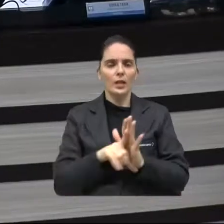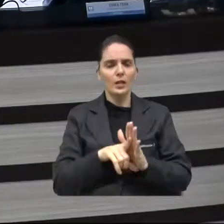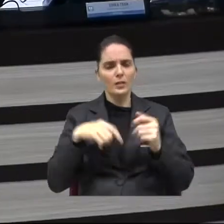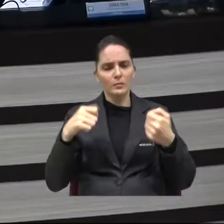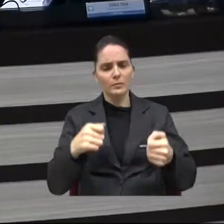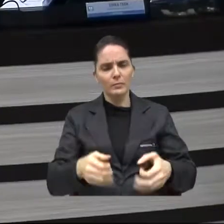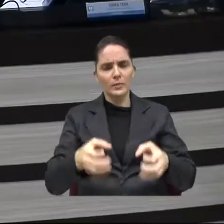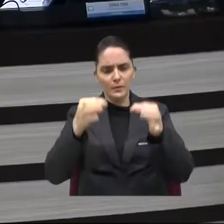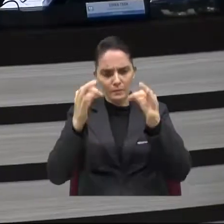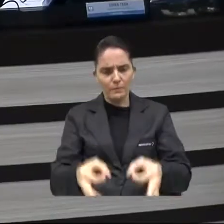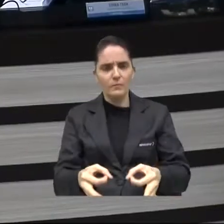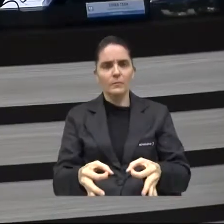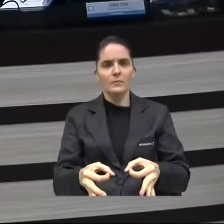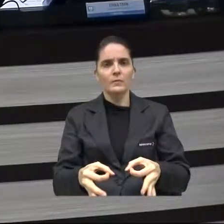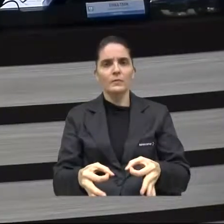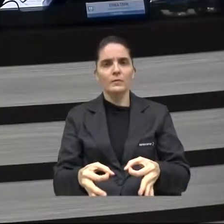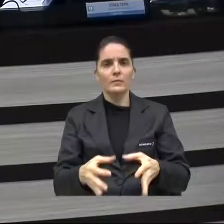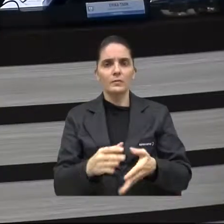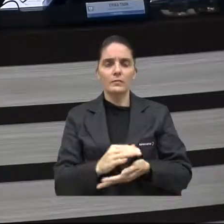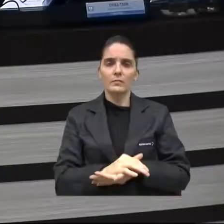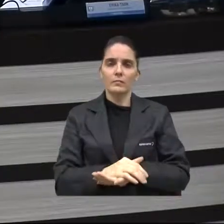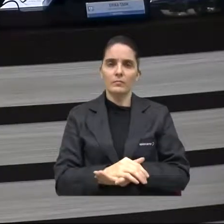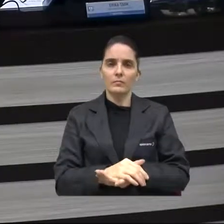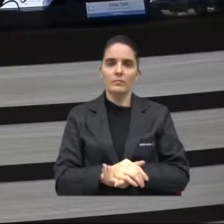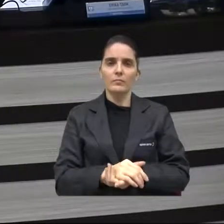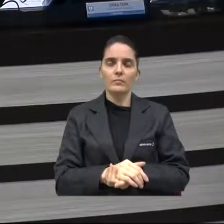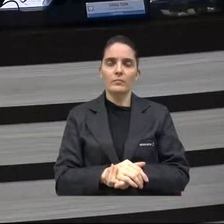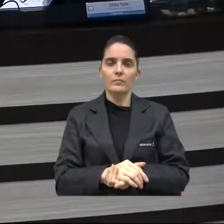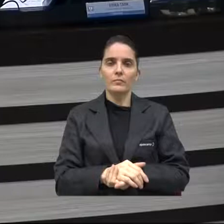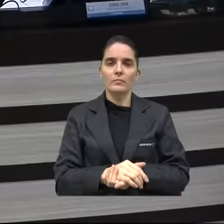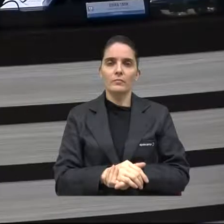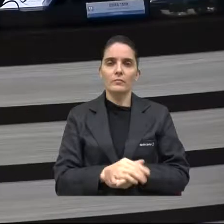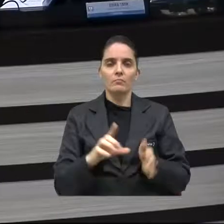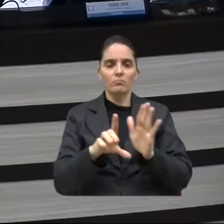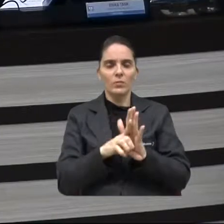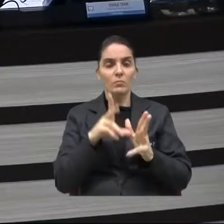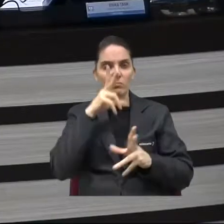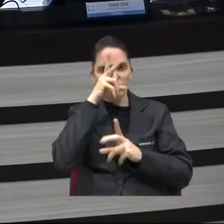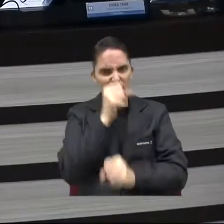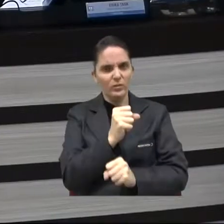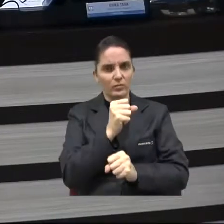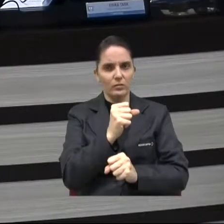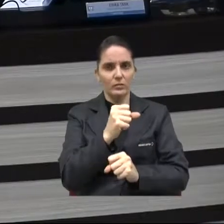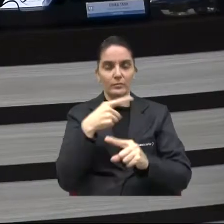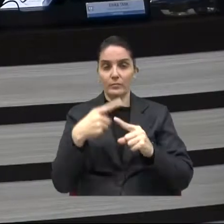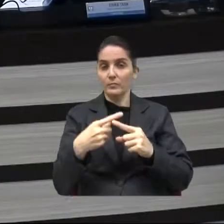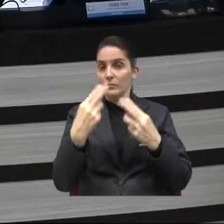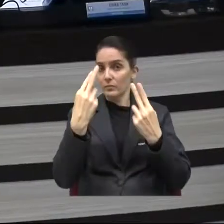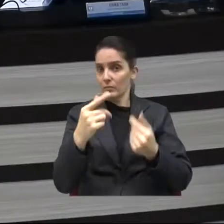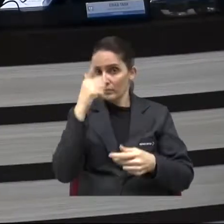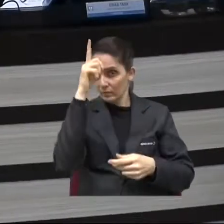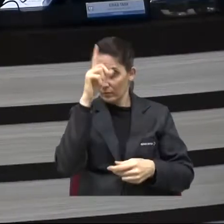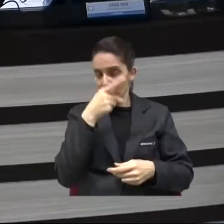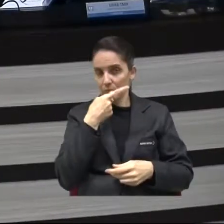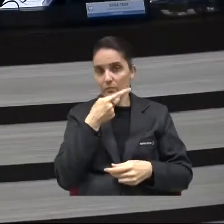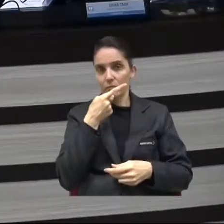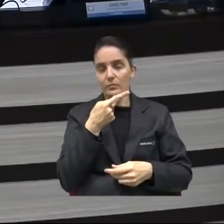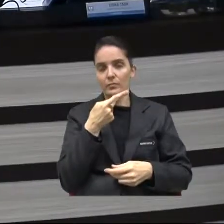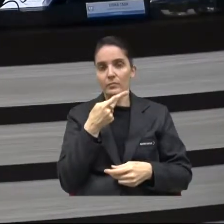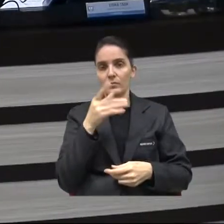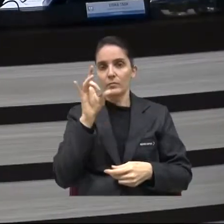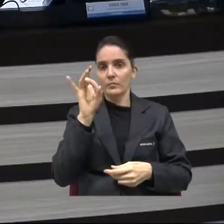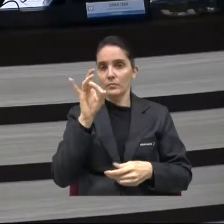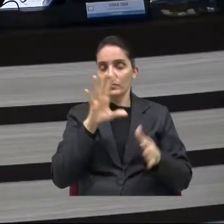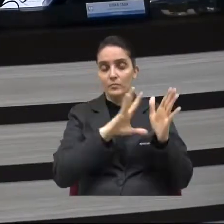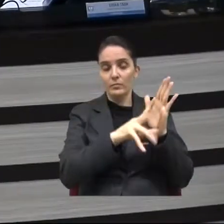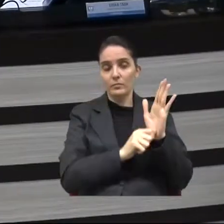passa, tem que ir apertando. Vai apertando aqui, porque que nem você disse, vereador Alemão, só tem o